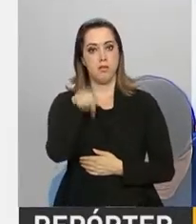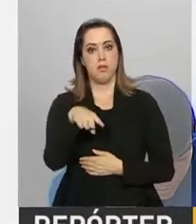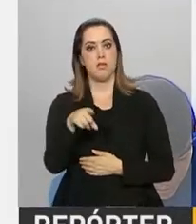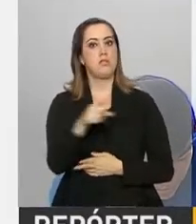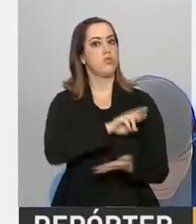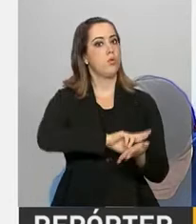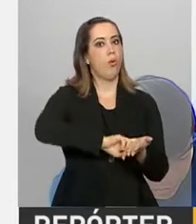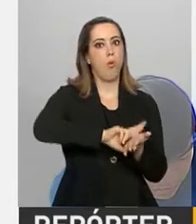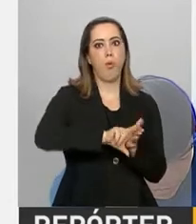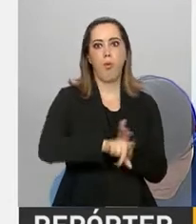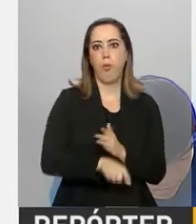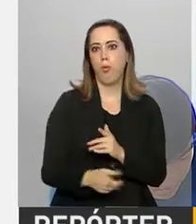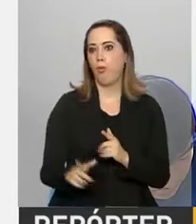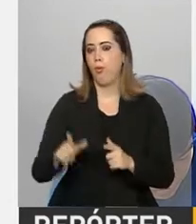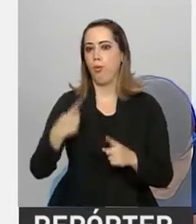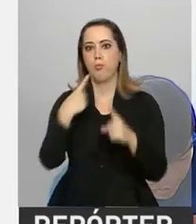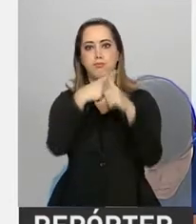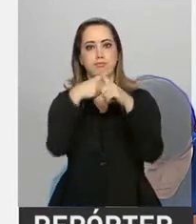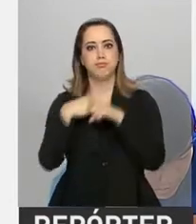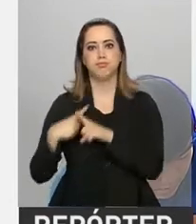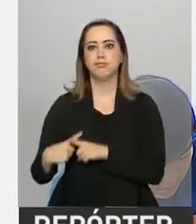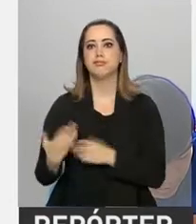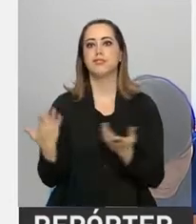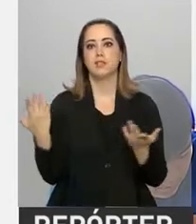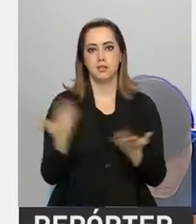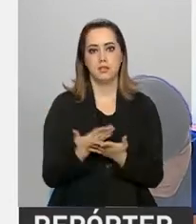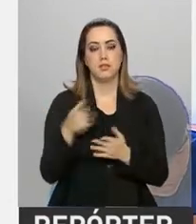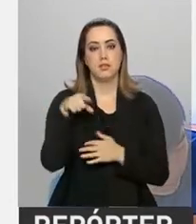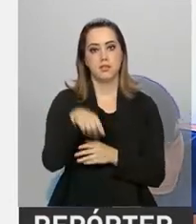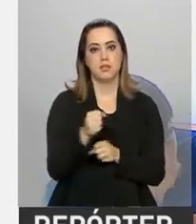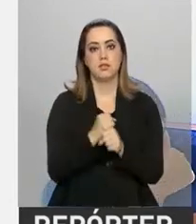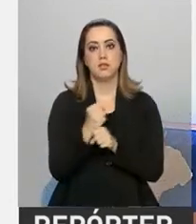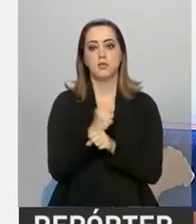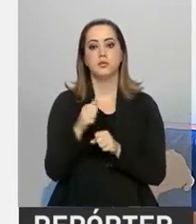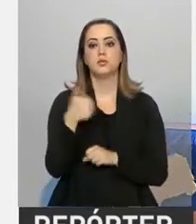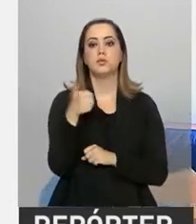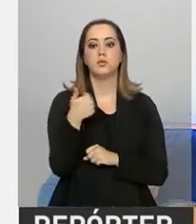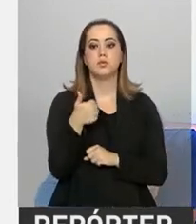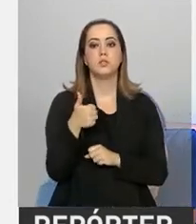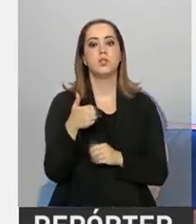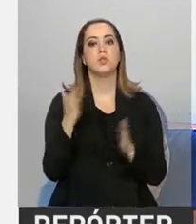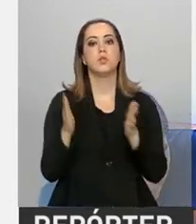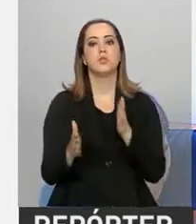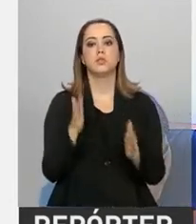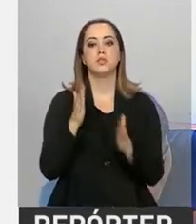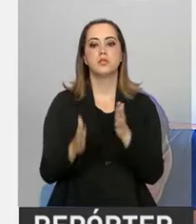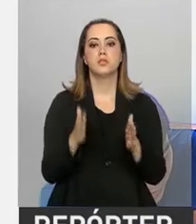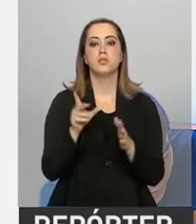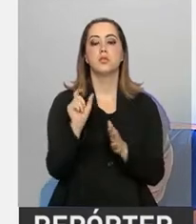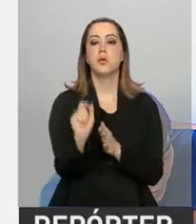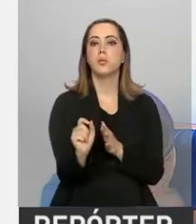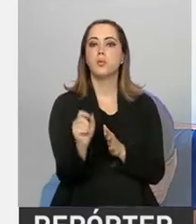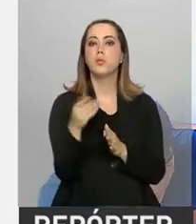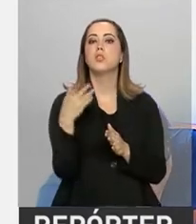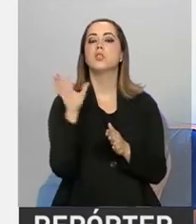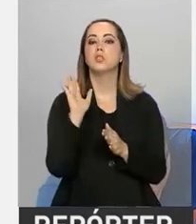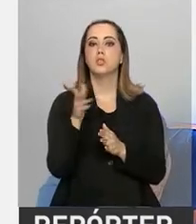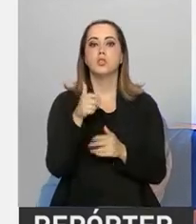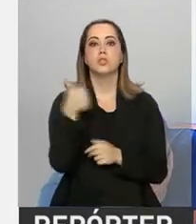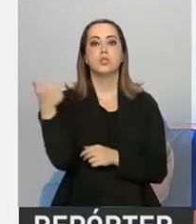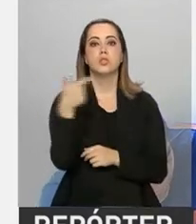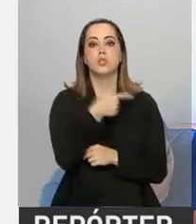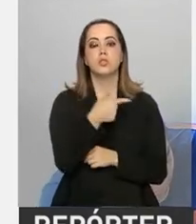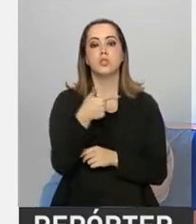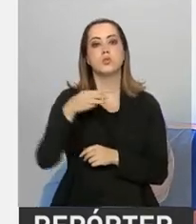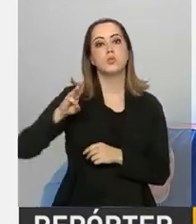adversários esse ano foi divulgado nesta semana o resultado da primeira fase da obmep foram 17 milhões